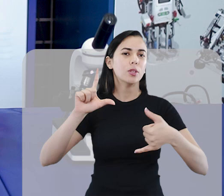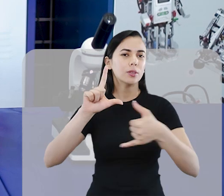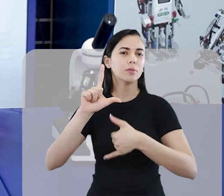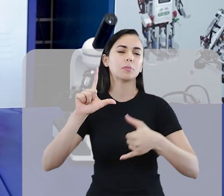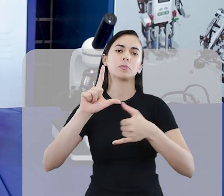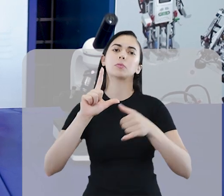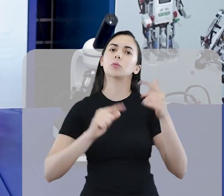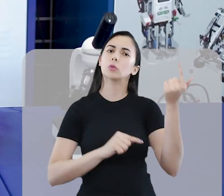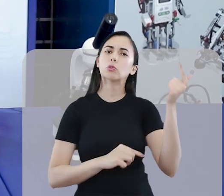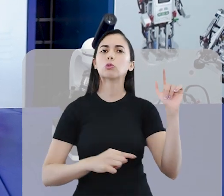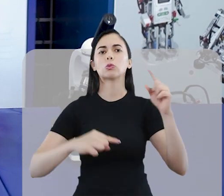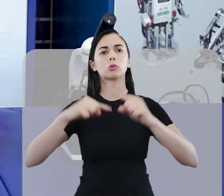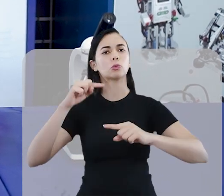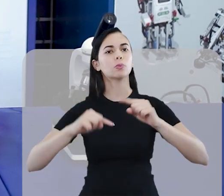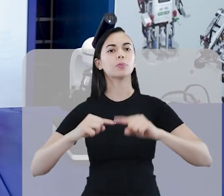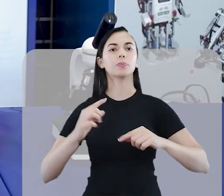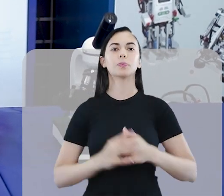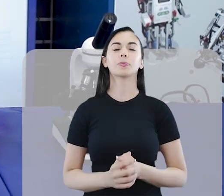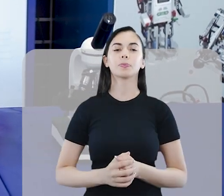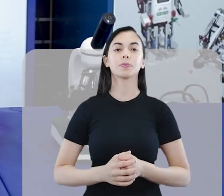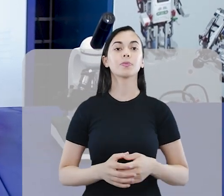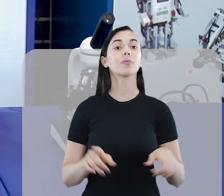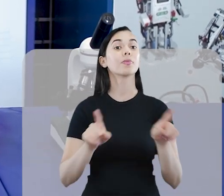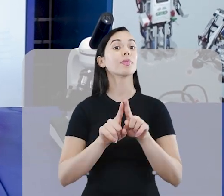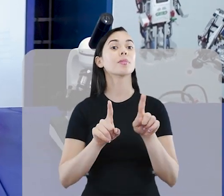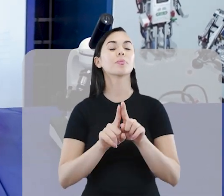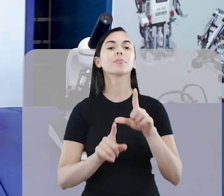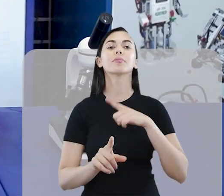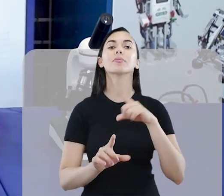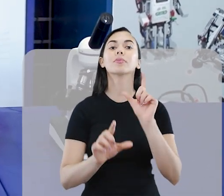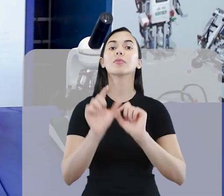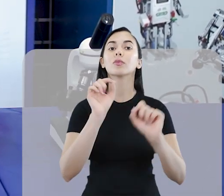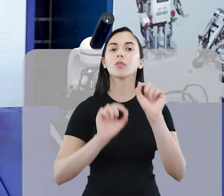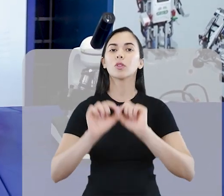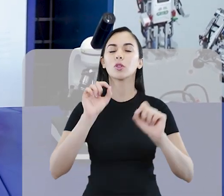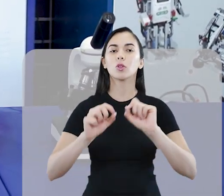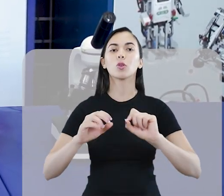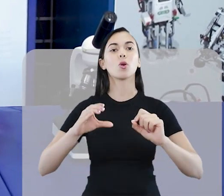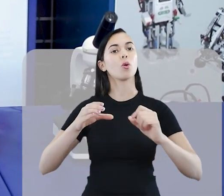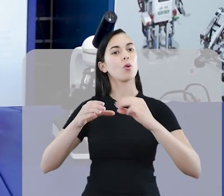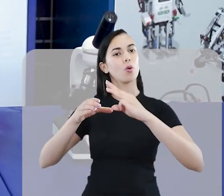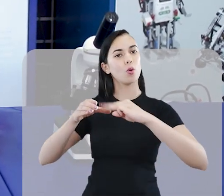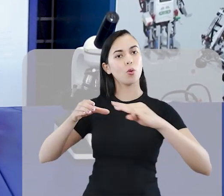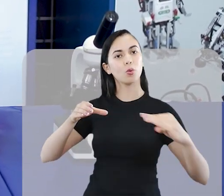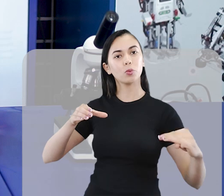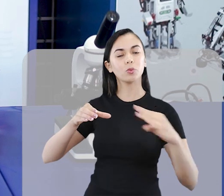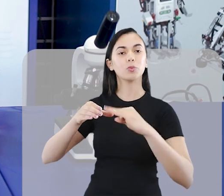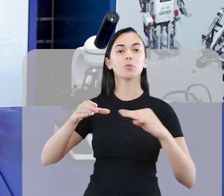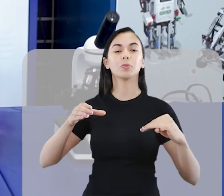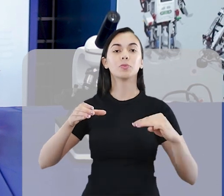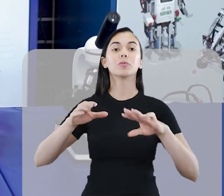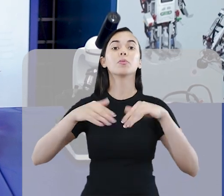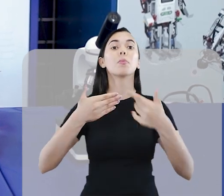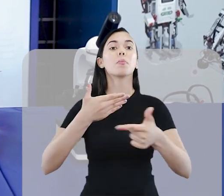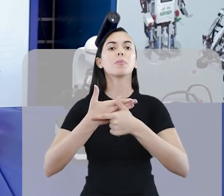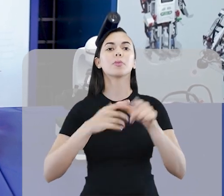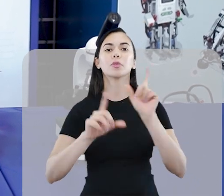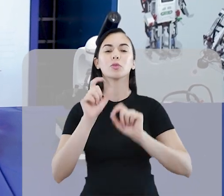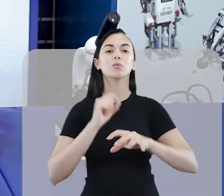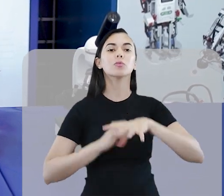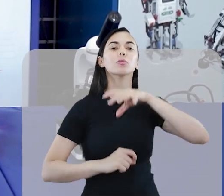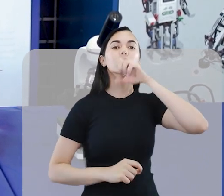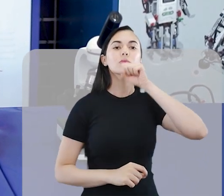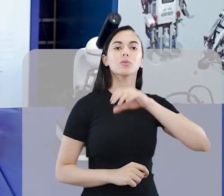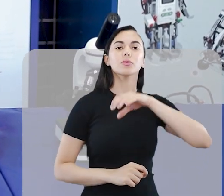outros produtos. Nós também temos as mitocôndrias, que são responsáveis pela respiração celular. Ao chegar